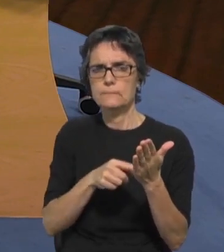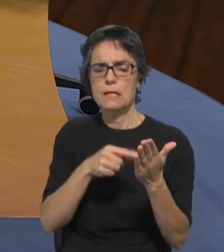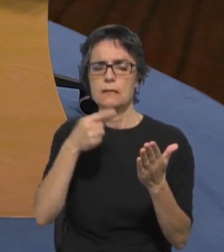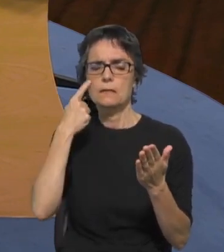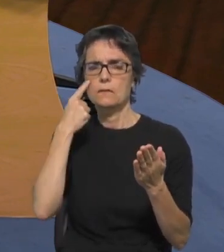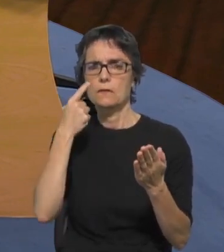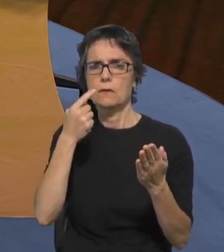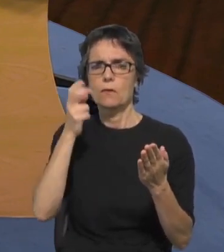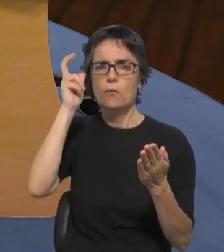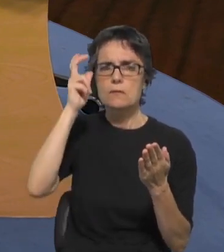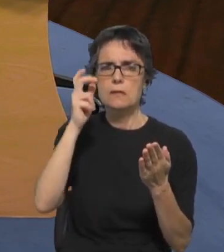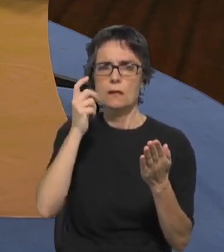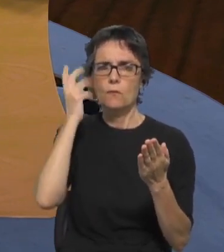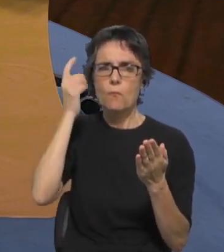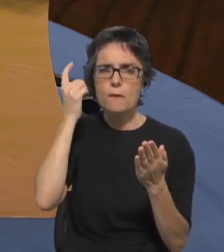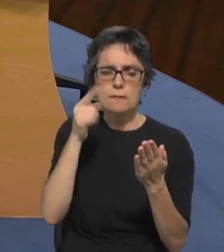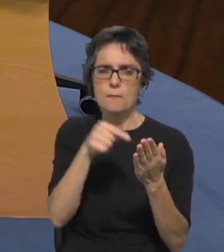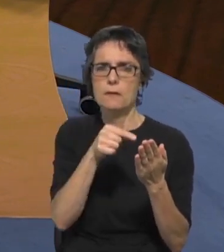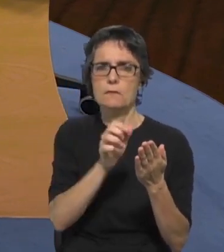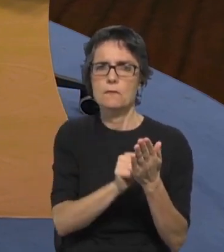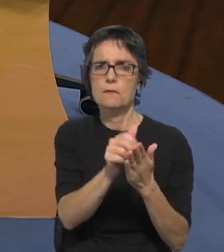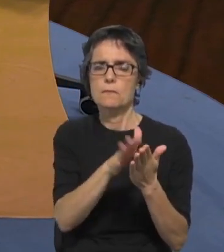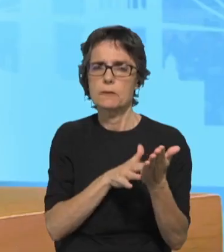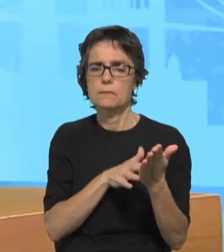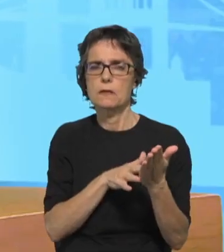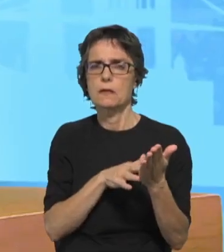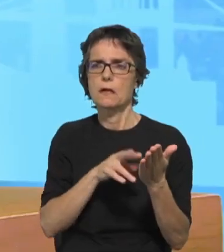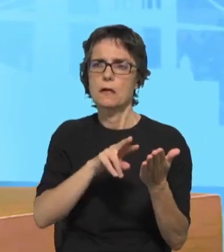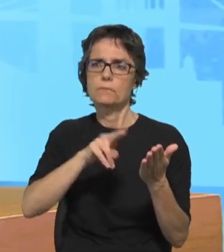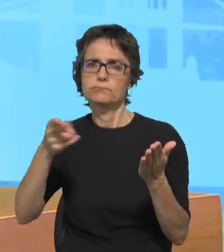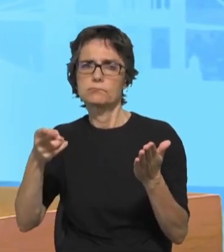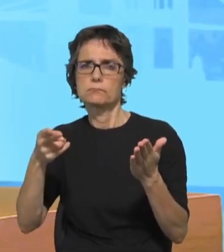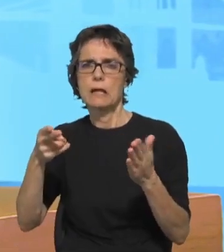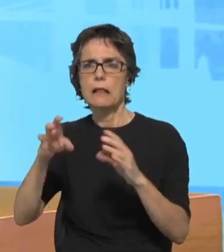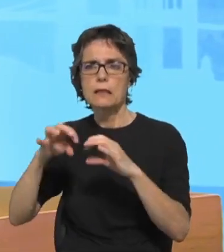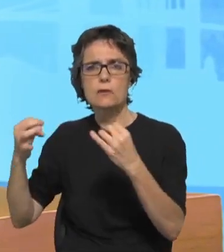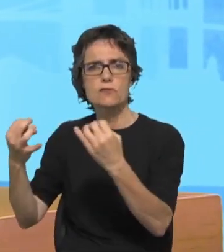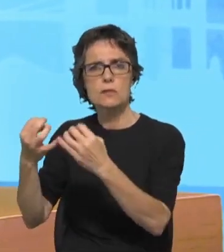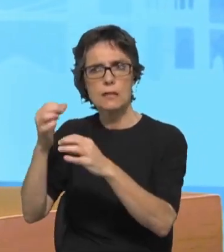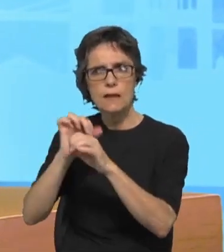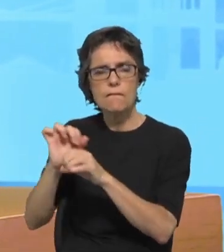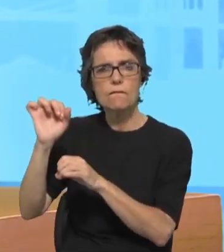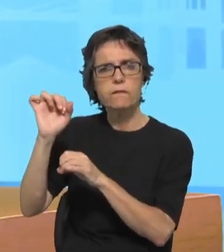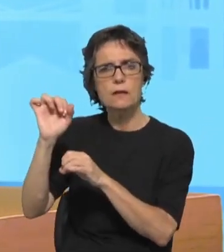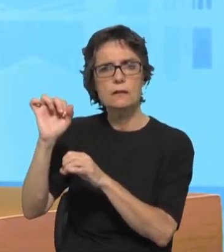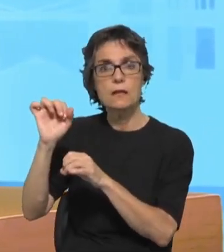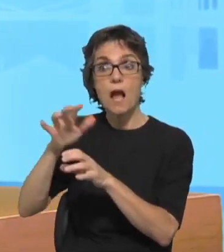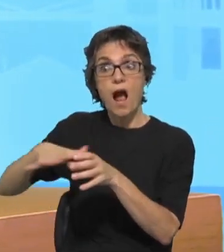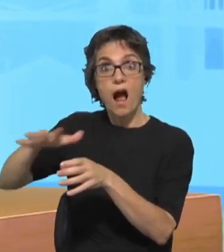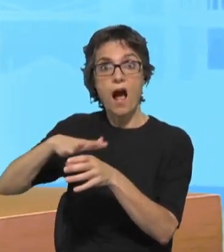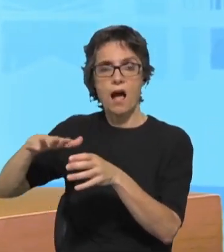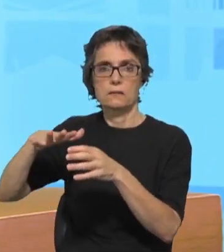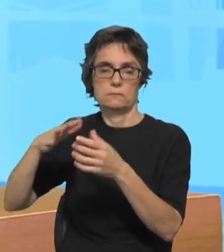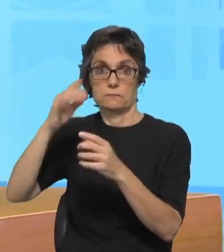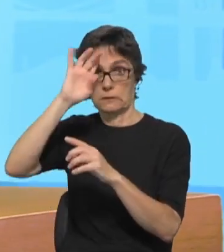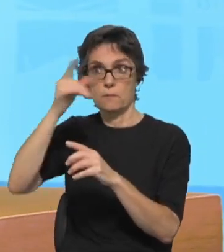para interpretar os contextos que ele vivia, os contextos que ele critica do ponto de vista da desigualdade,